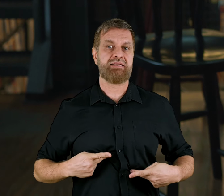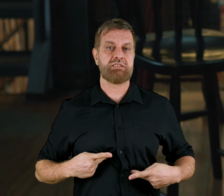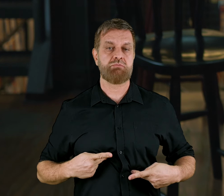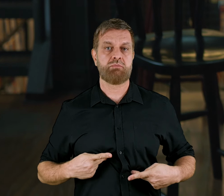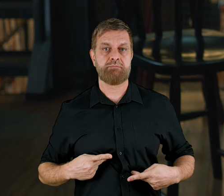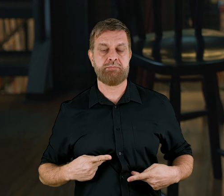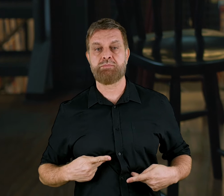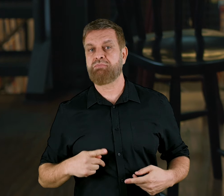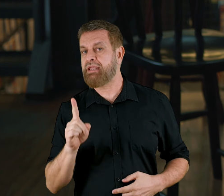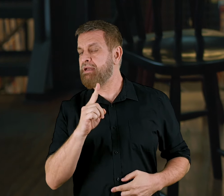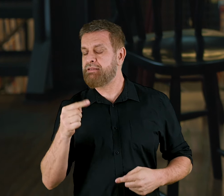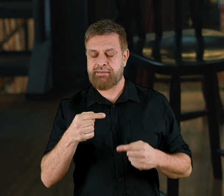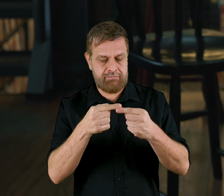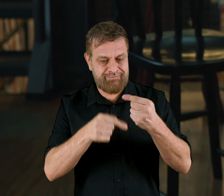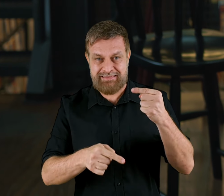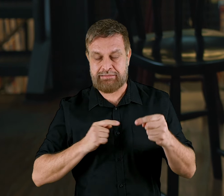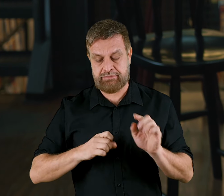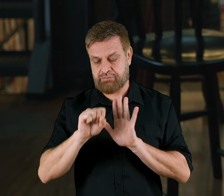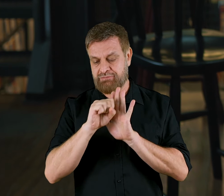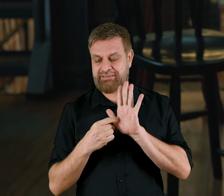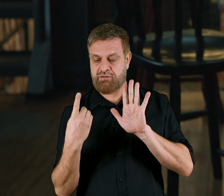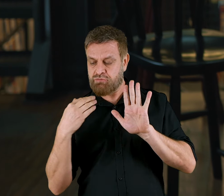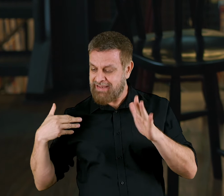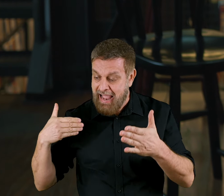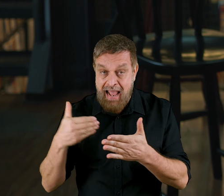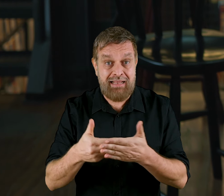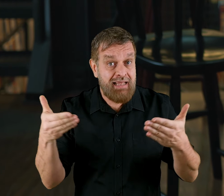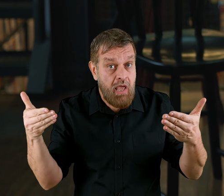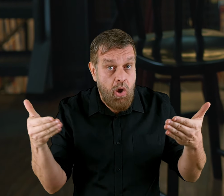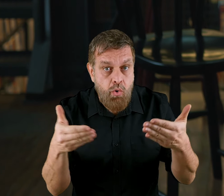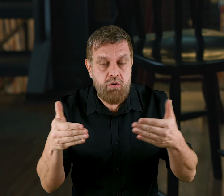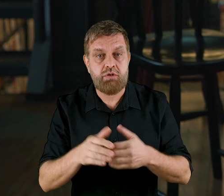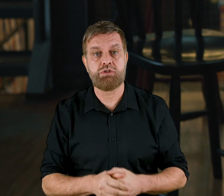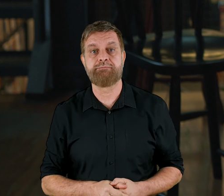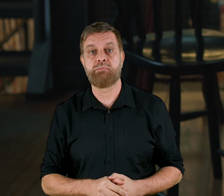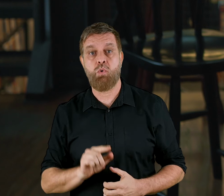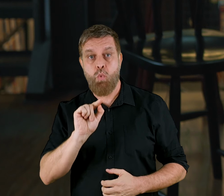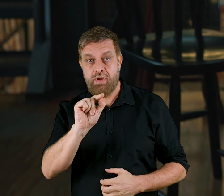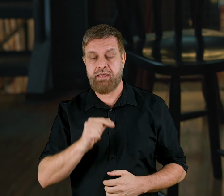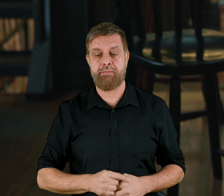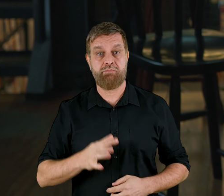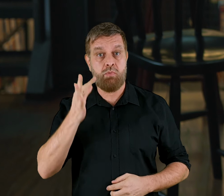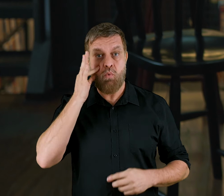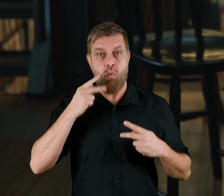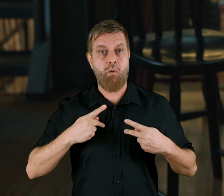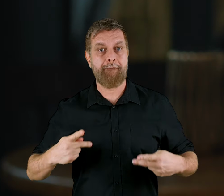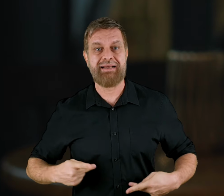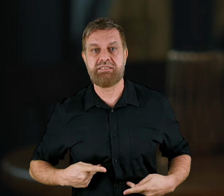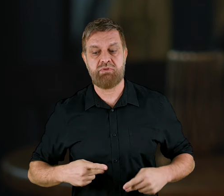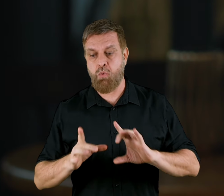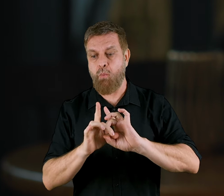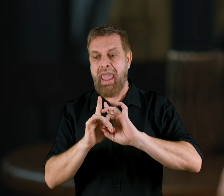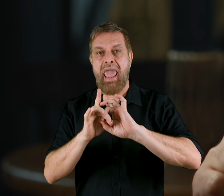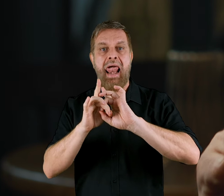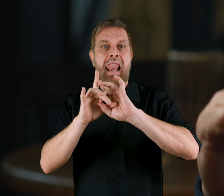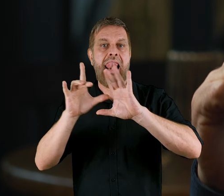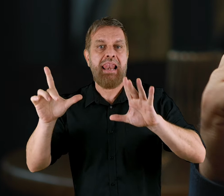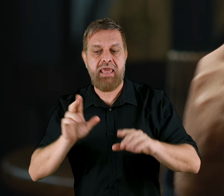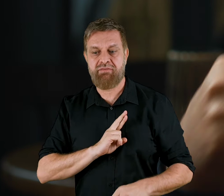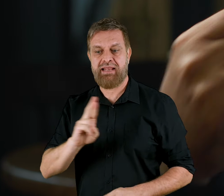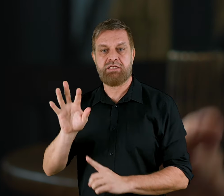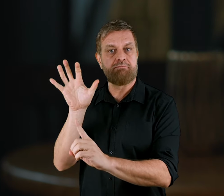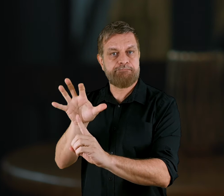é, mesmo nessa acepção que vem do século XVIII até os dias de hoje, ele diz que o humanismo não é laico, ou seja, que o humanismo é